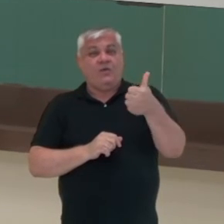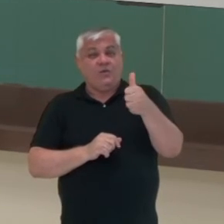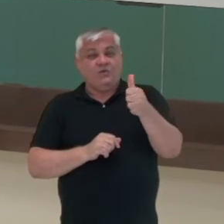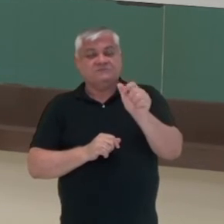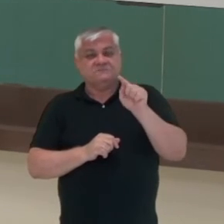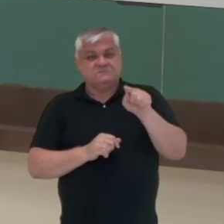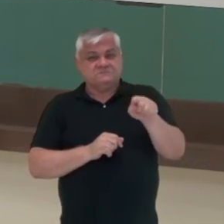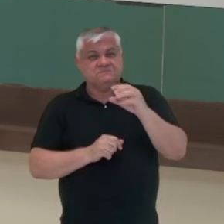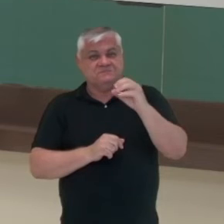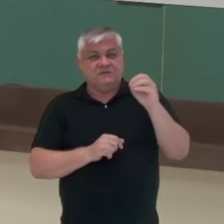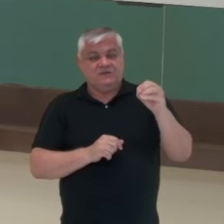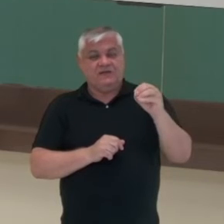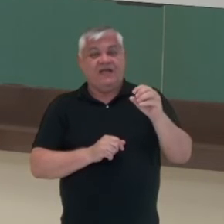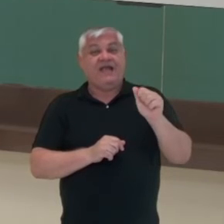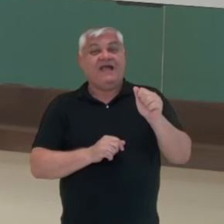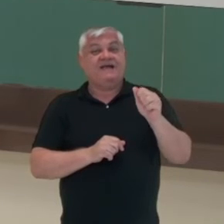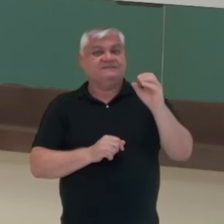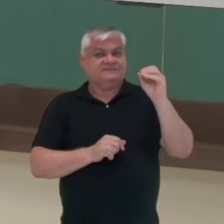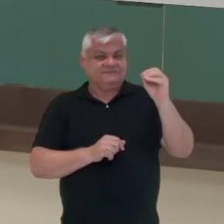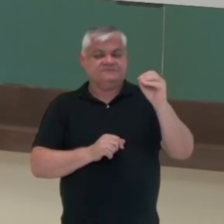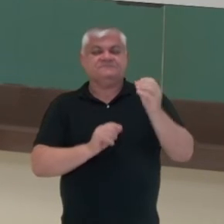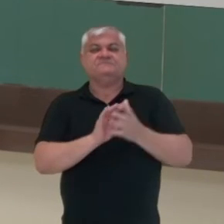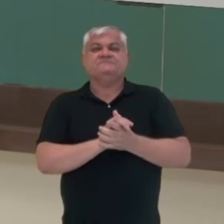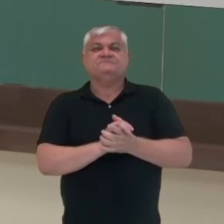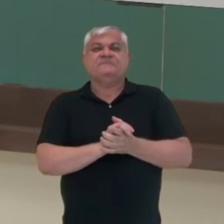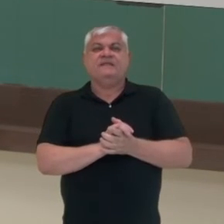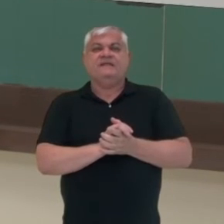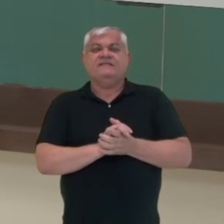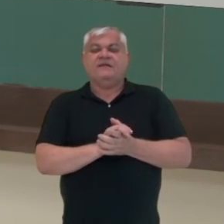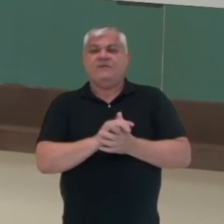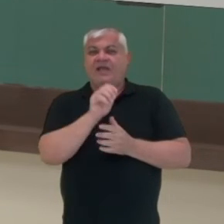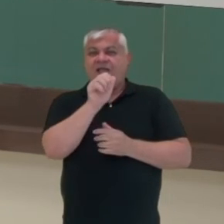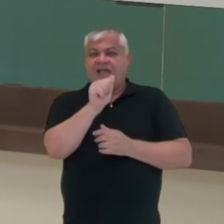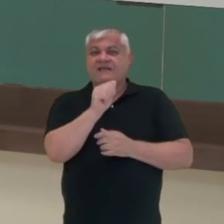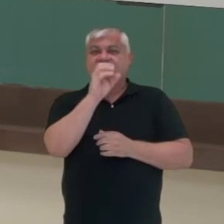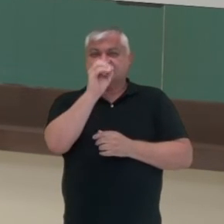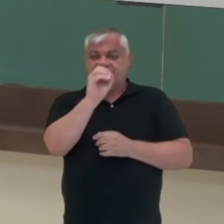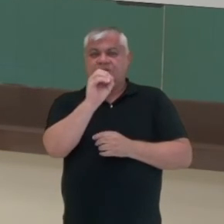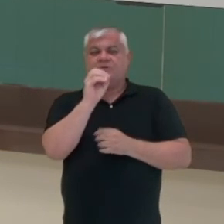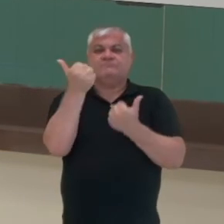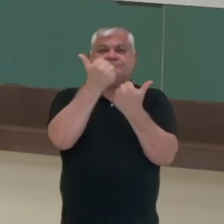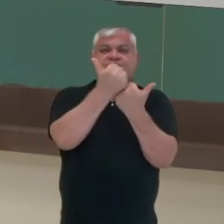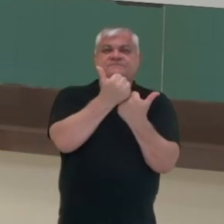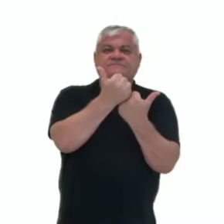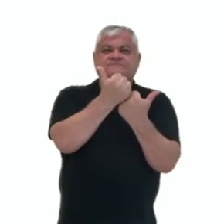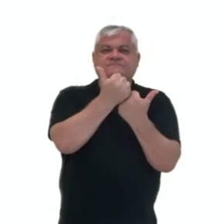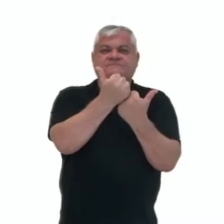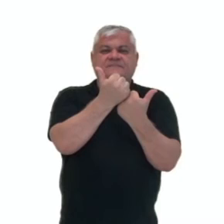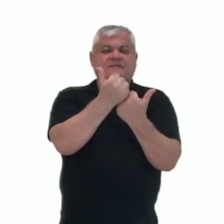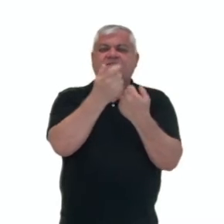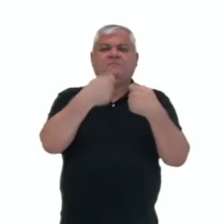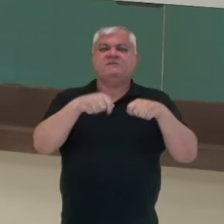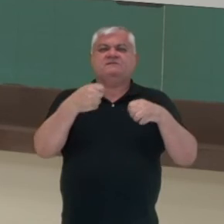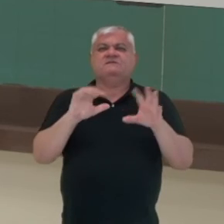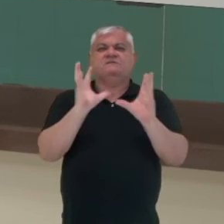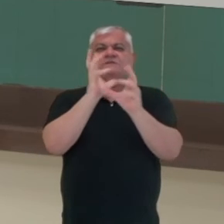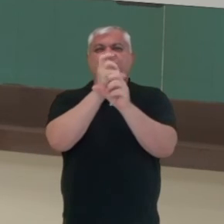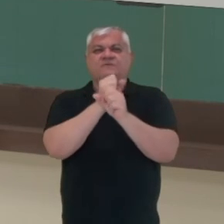que o 11 milhões é o A0. Se eu considerei que ele é A0, aí eu substituo aqui, eu não preciso calcular